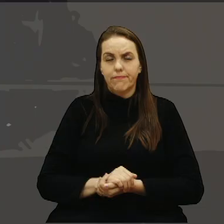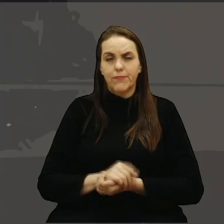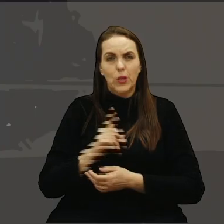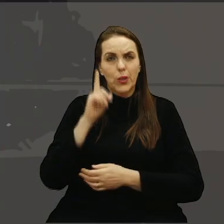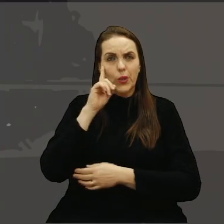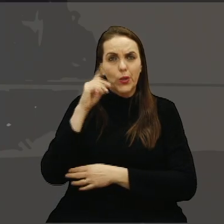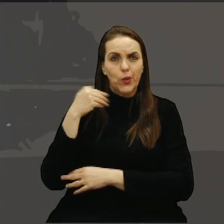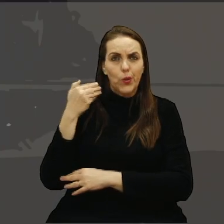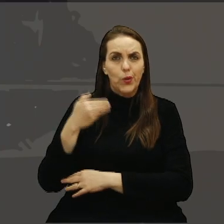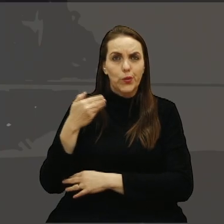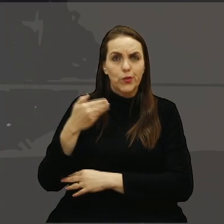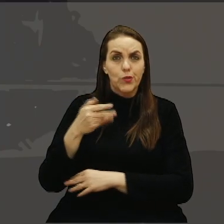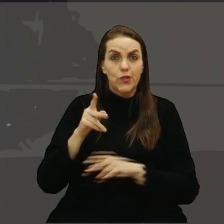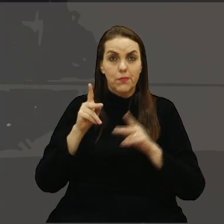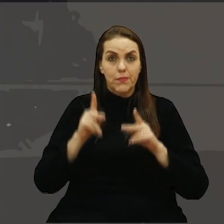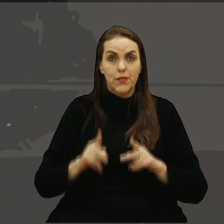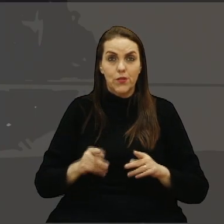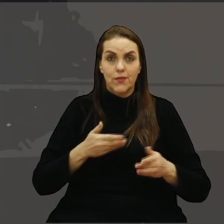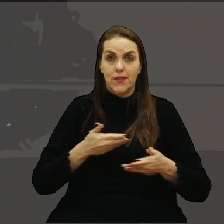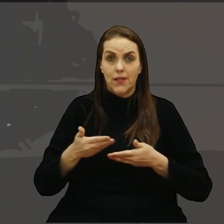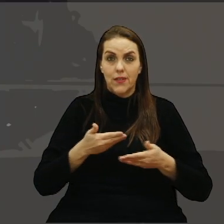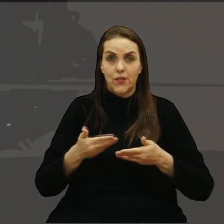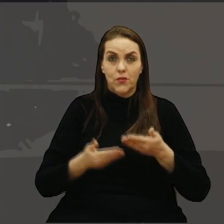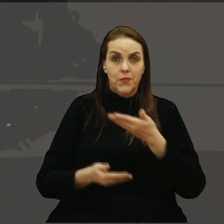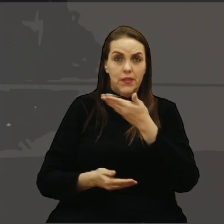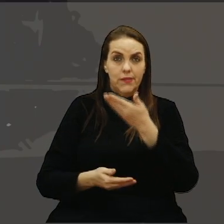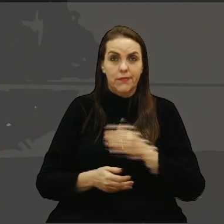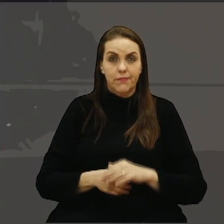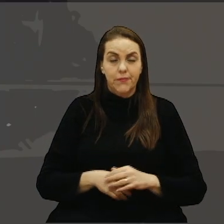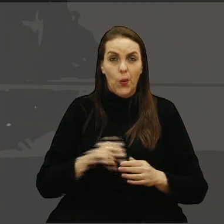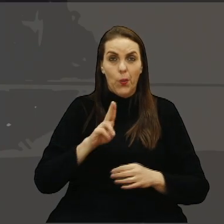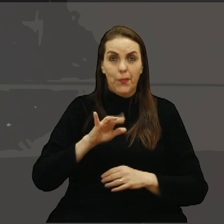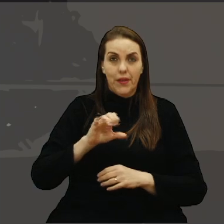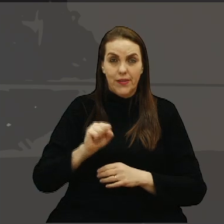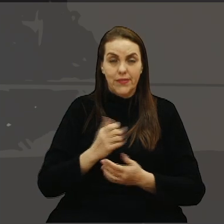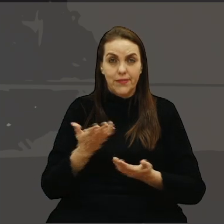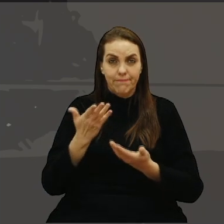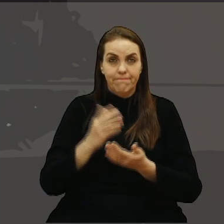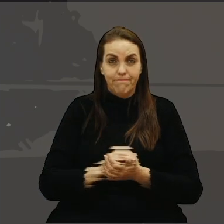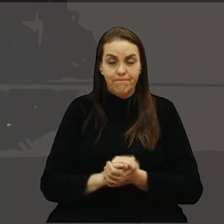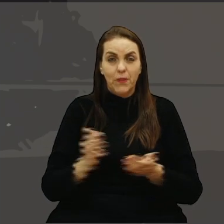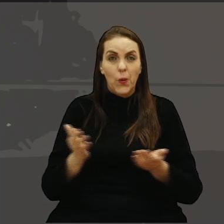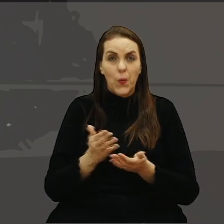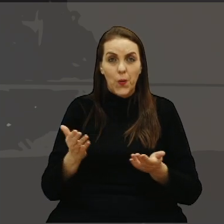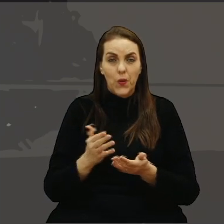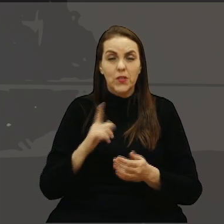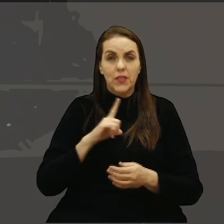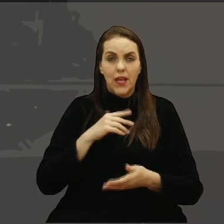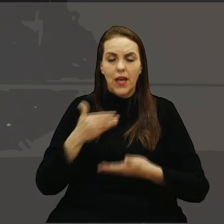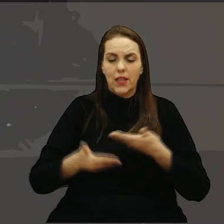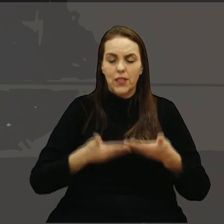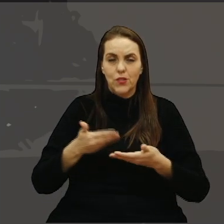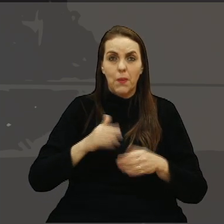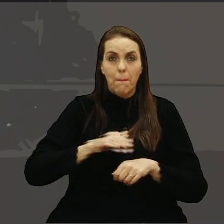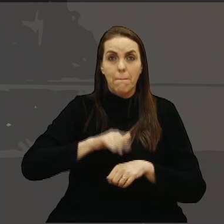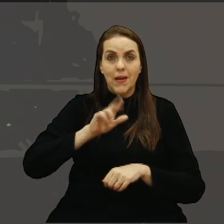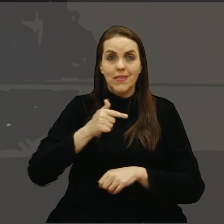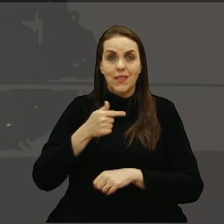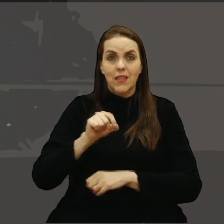Diariamente, pessoas são atendidas nesta unidade básica de saúde, que hoje atende mais de 70 mil